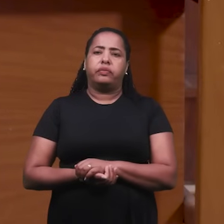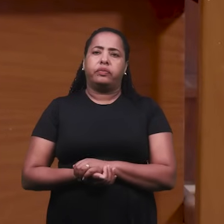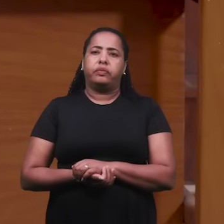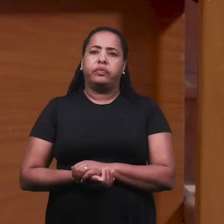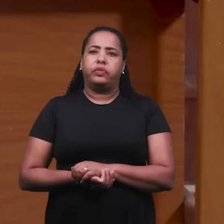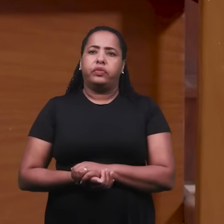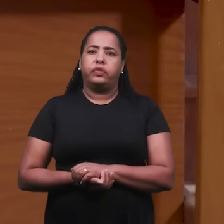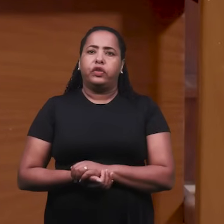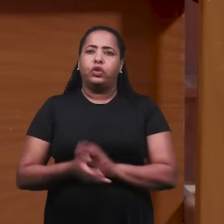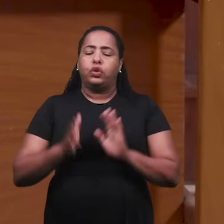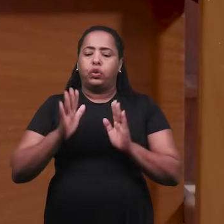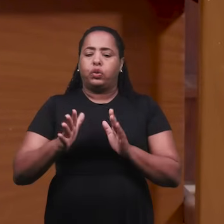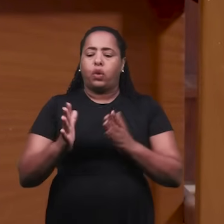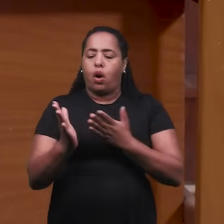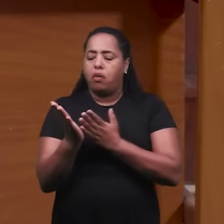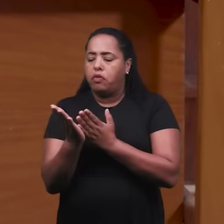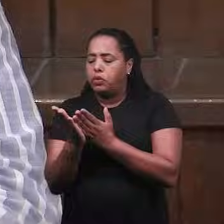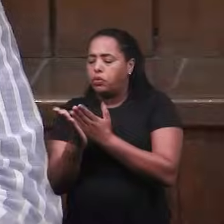estabelecer um direcionamento,